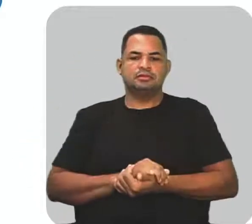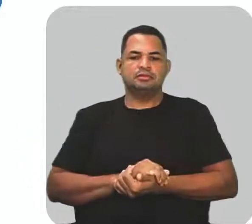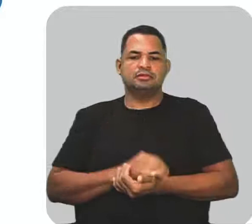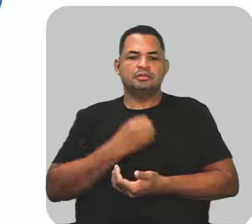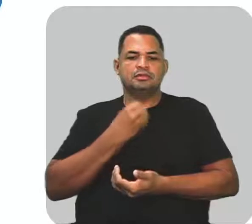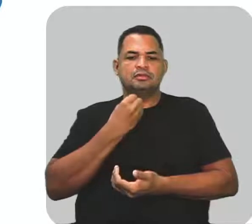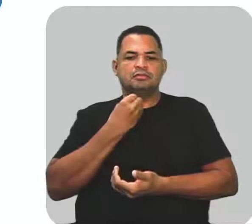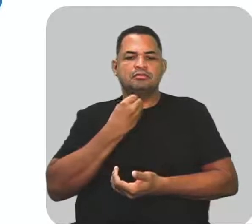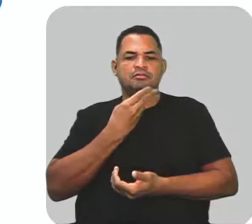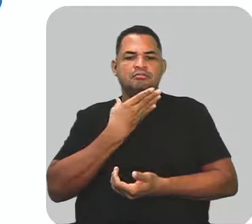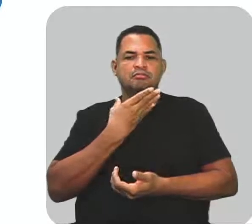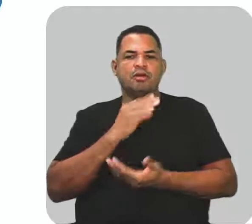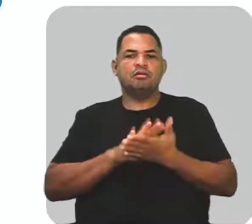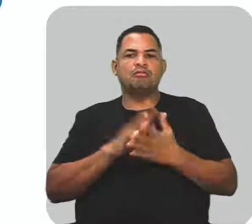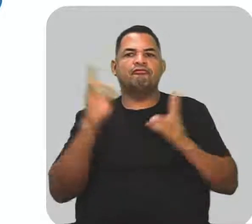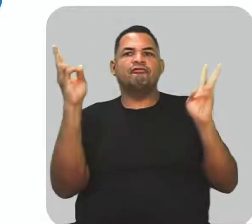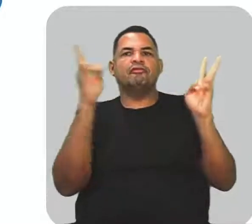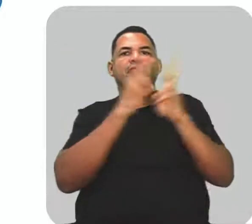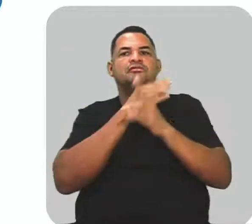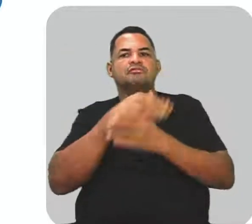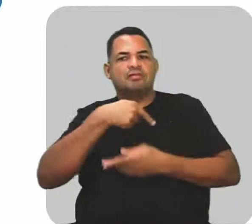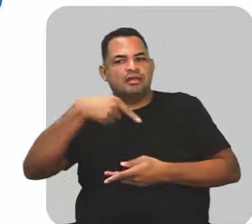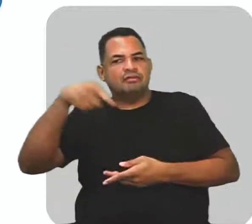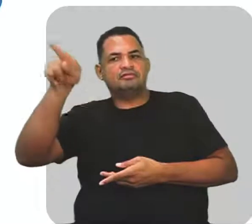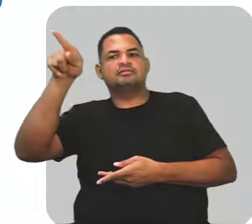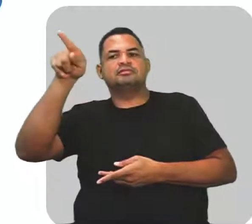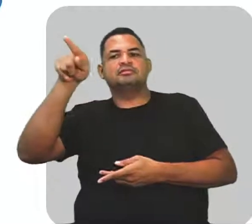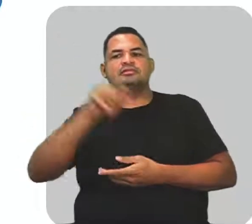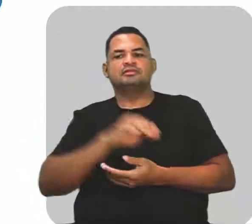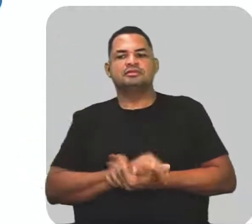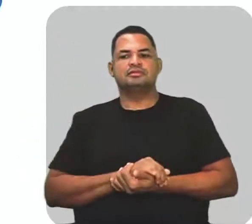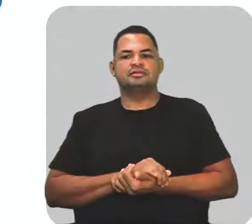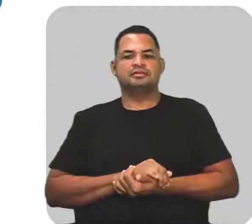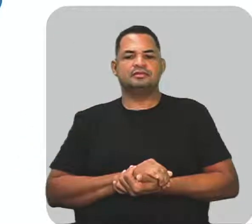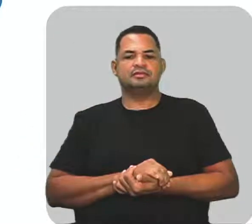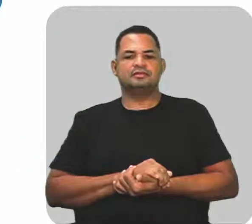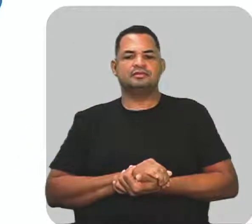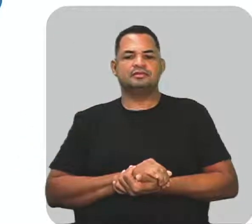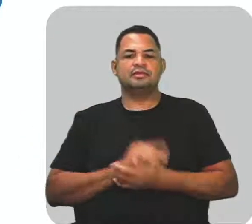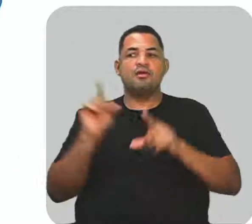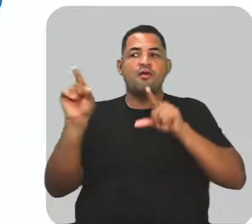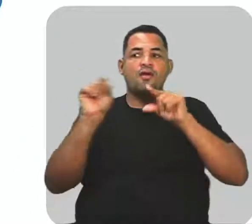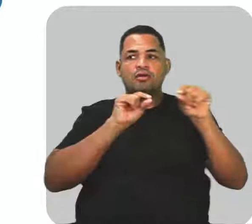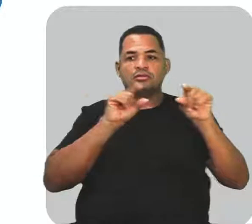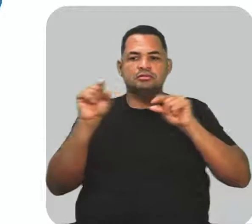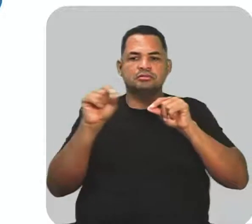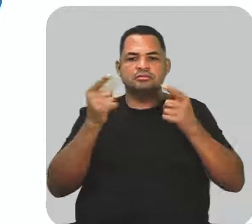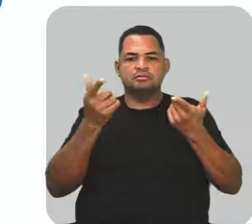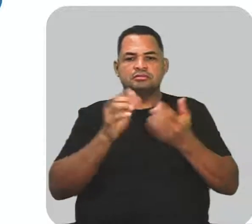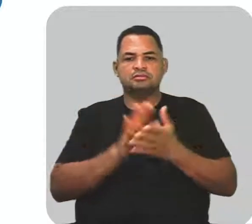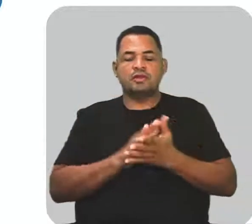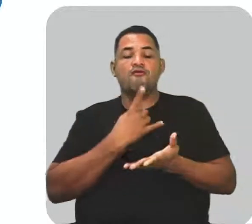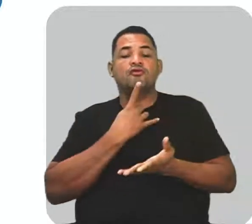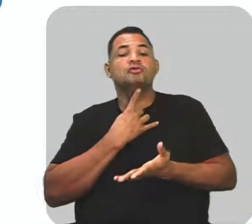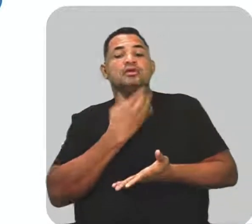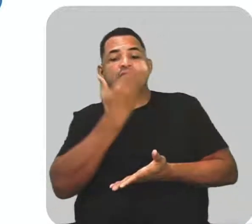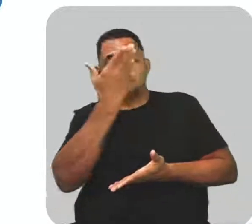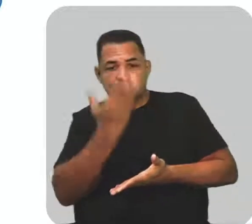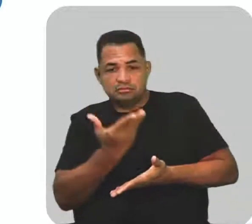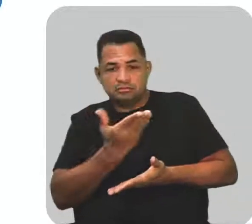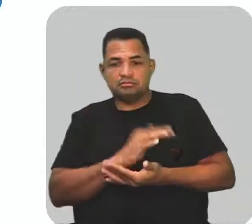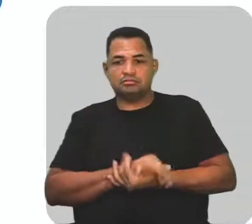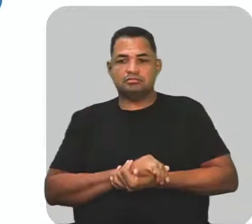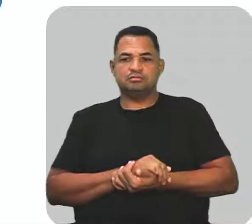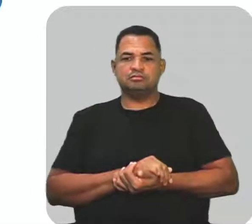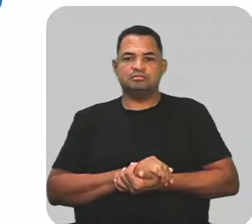Bons ventos o levem. Então, as optativas, elas exprimem desejo. e